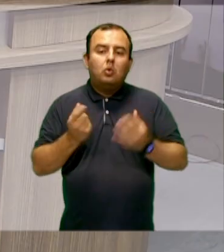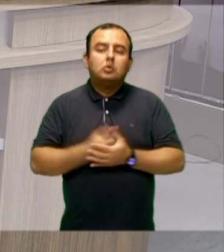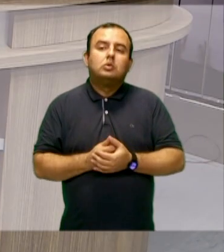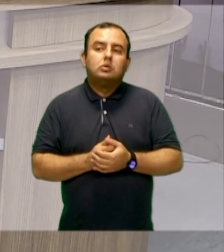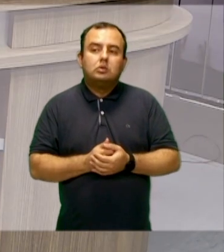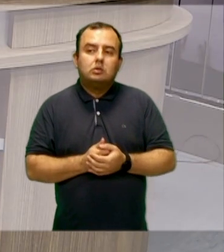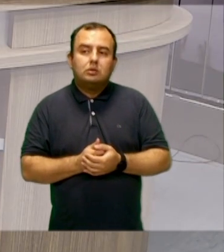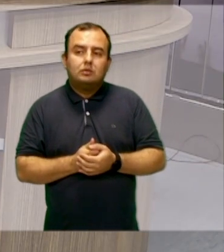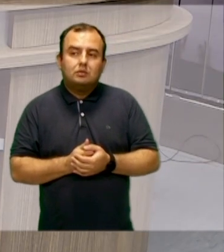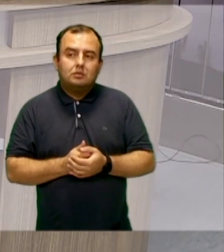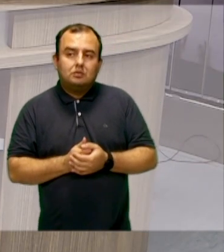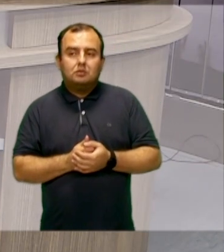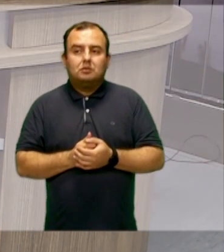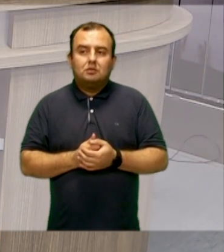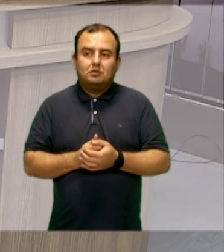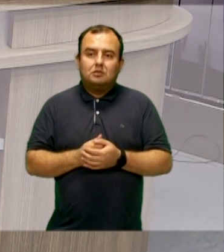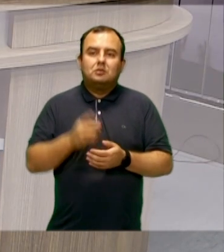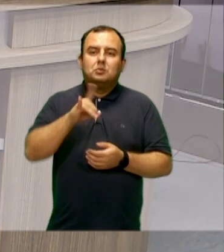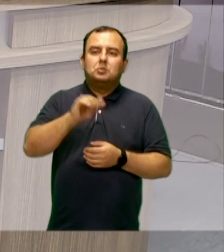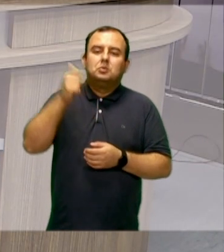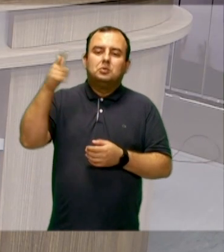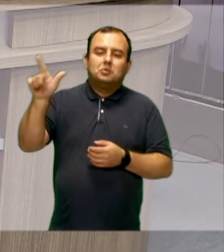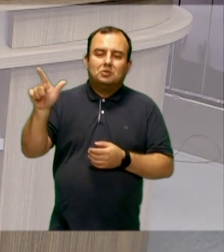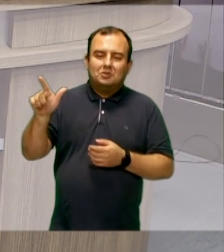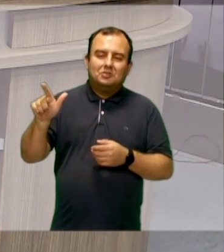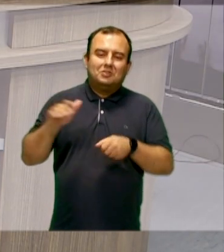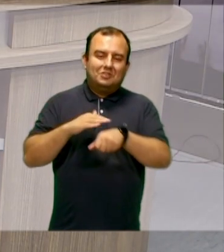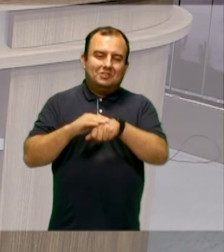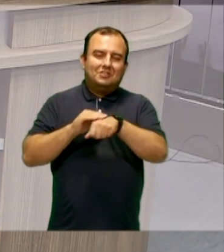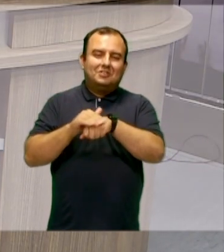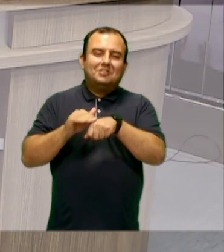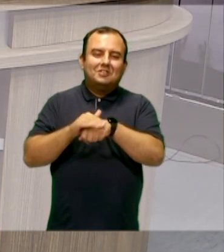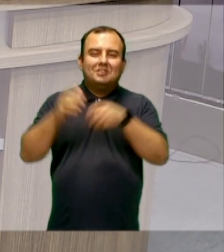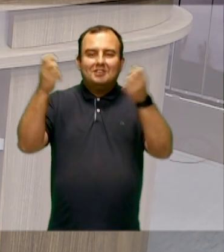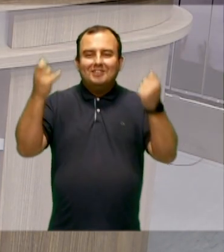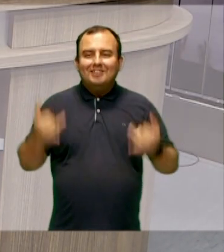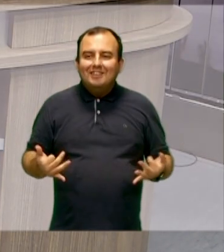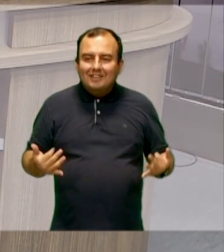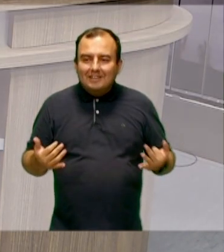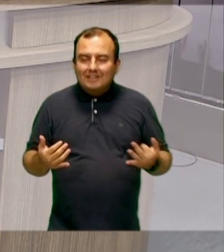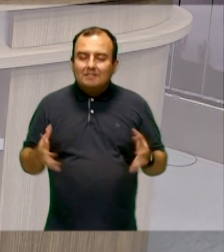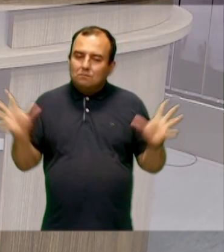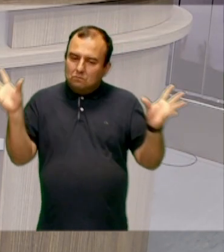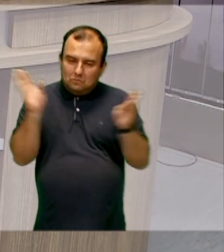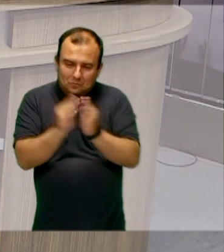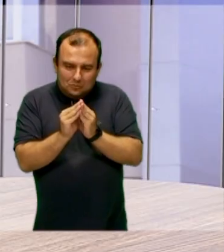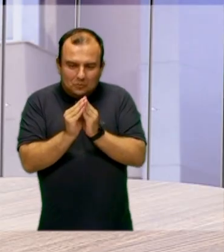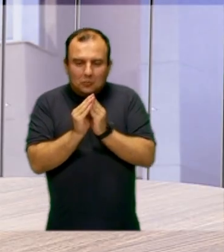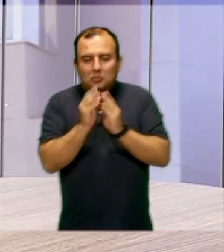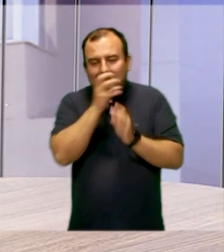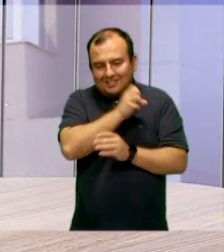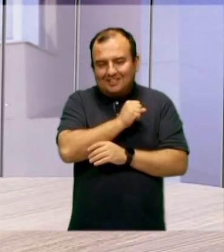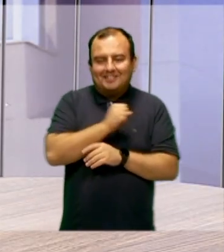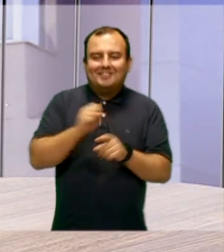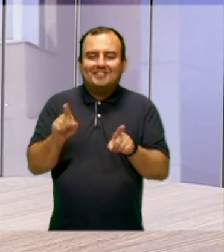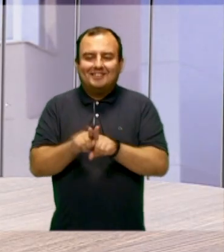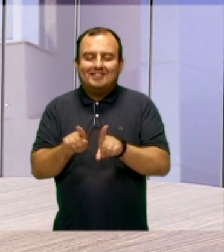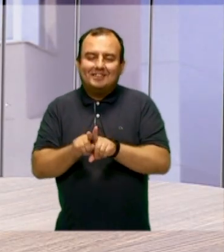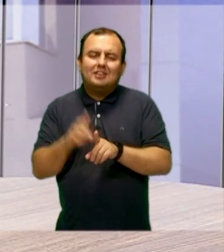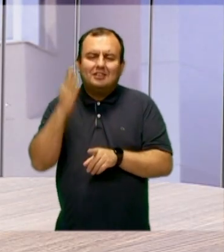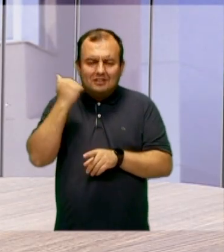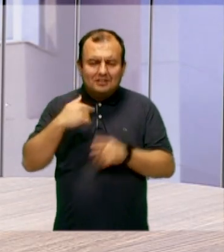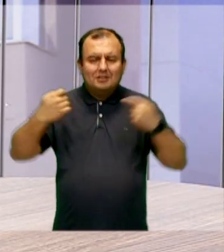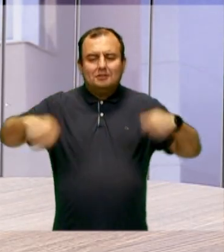lá. Acho que quem sabe vai ter que voltar outro dia para abrir um pouco mais do leque, só para falar isso. Mas assim, para dar um resumo para você, claro, a gente sabe que o